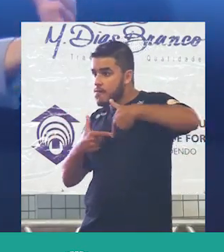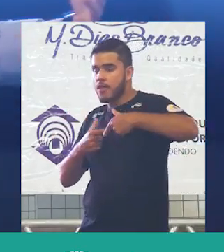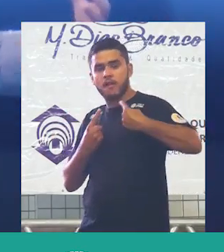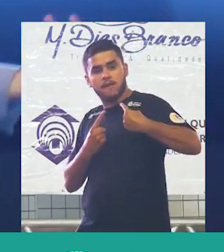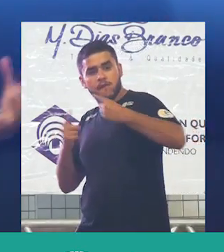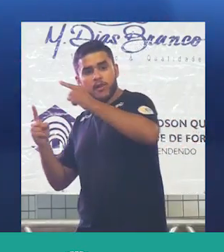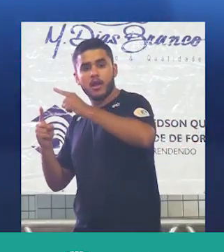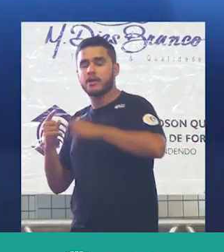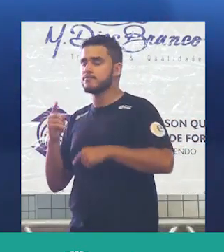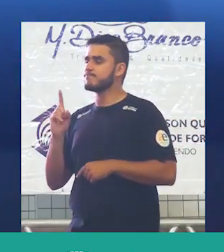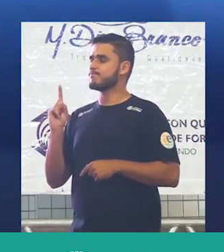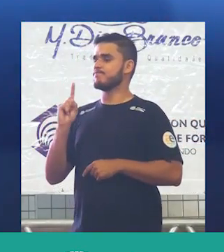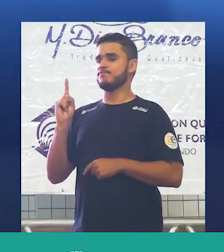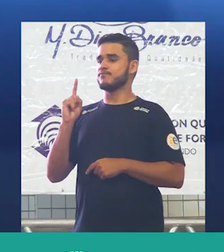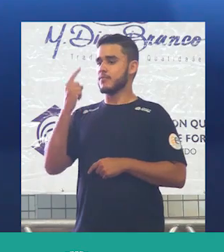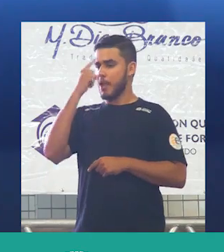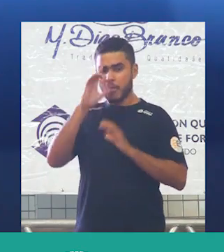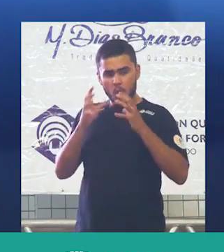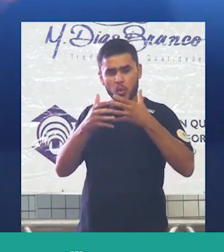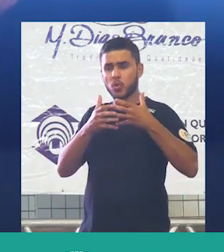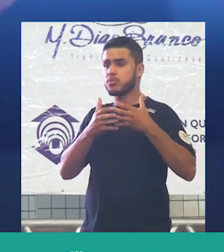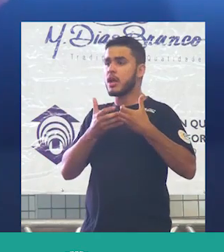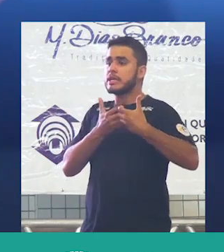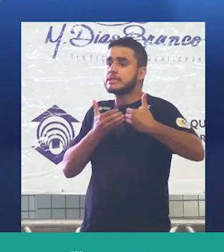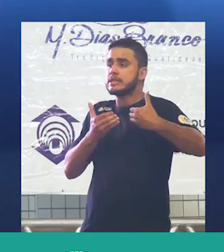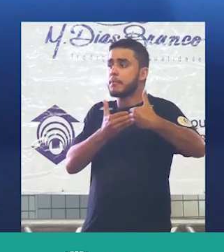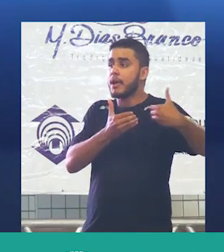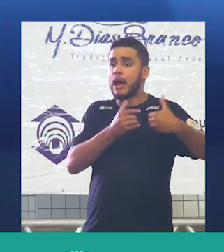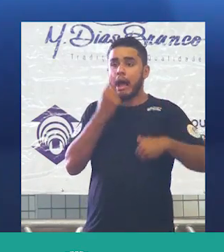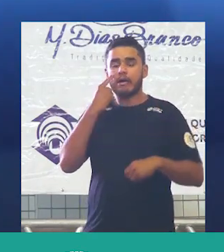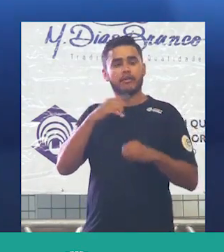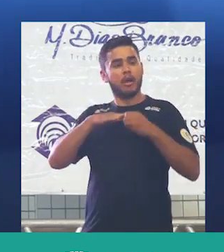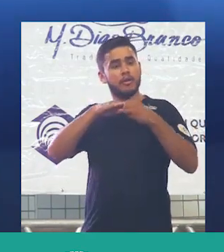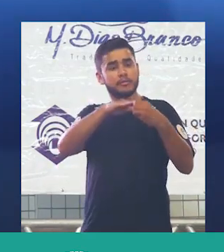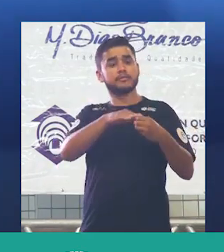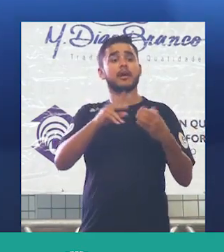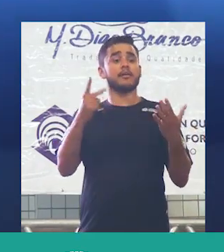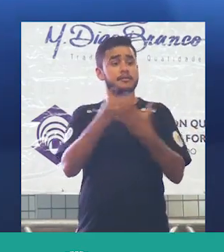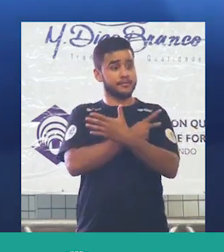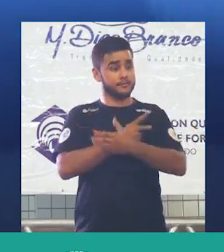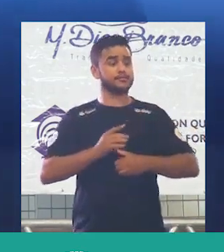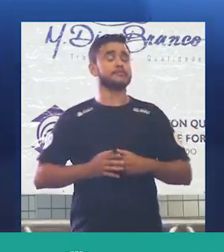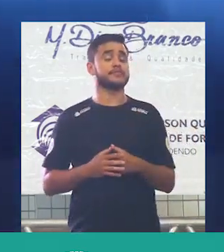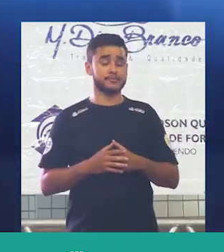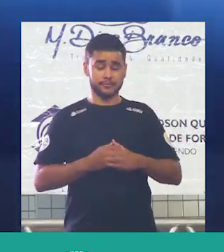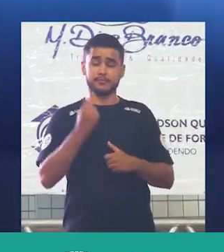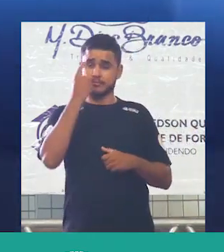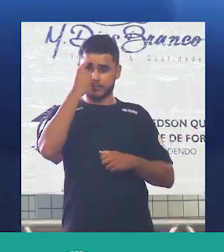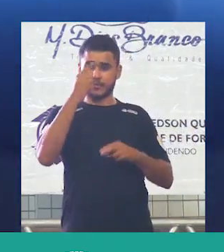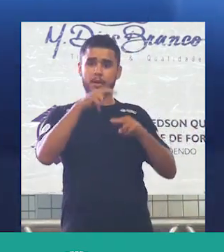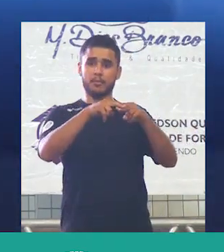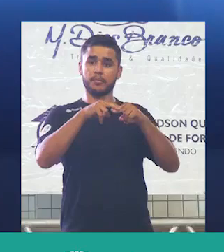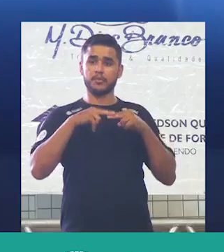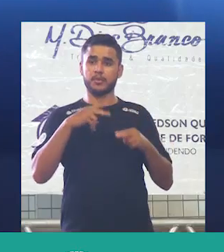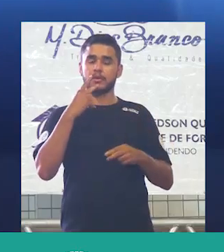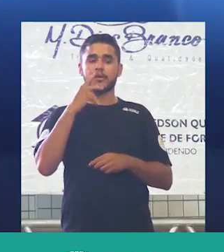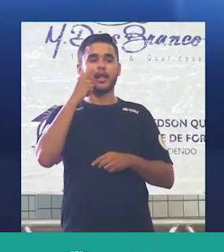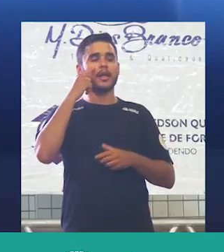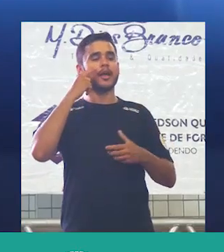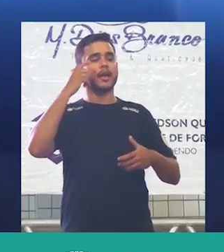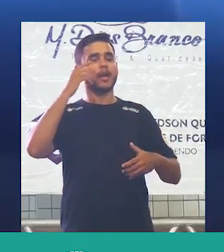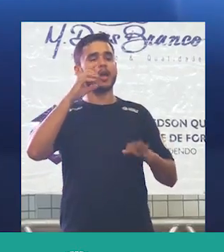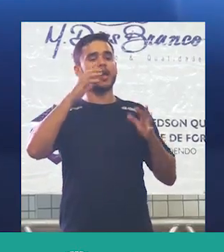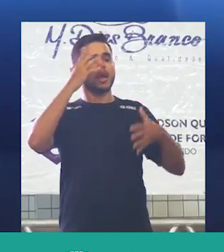não acreditam que fazem parte do mesmo grupo. E aí, meu amigo, até o chimpanzé César, naquele filme Planeta